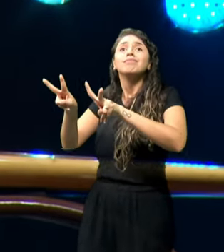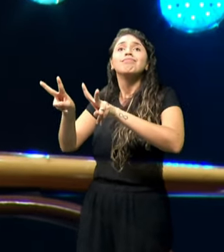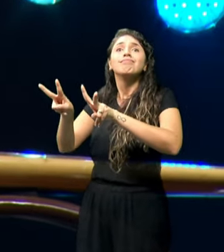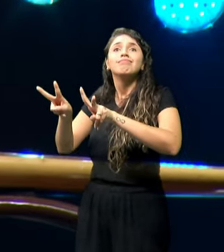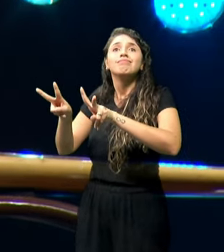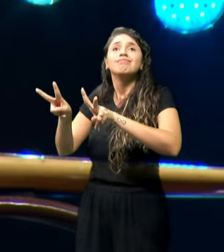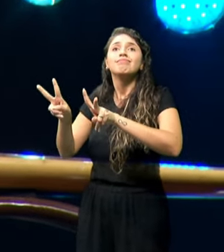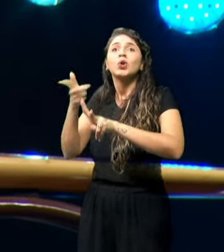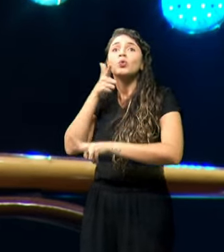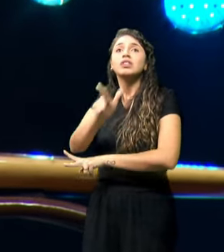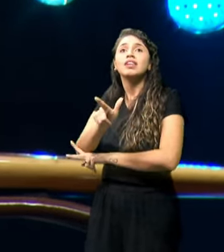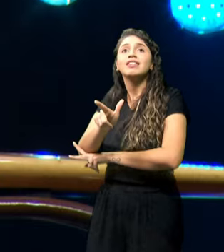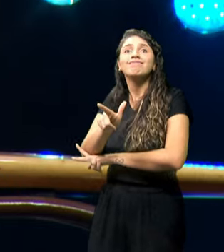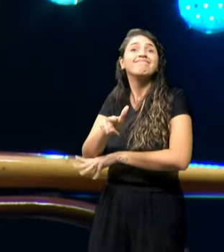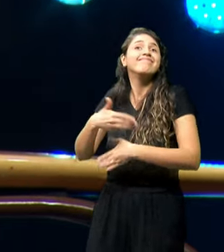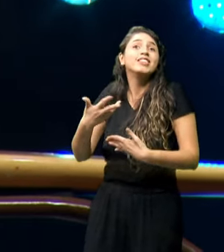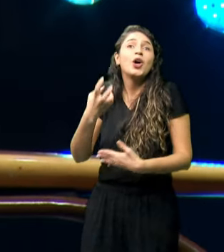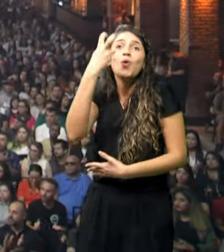Rompeu a sua história.